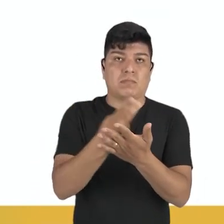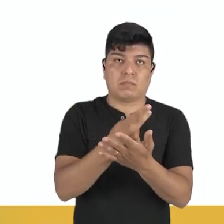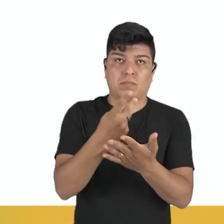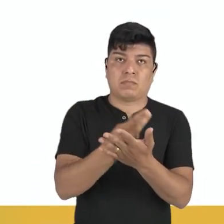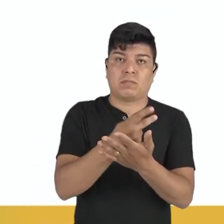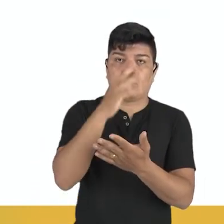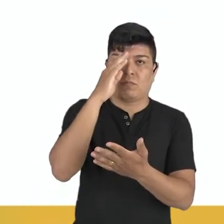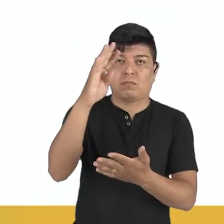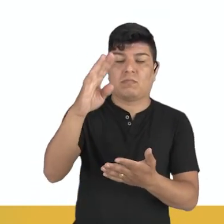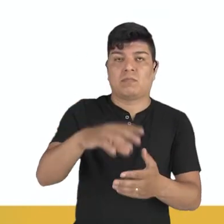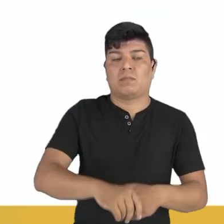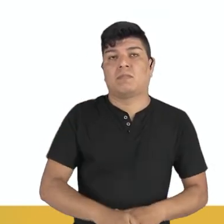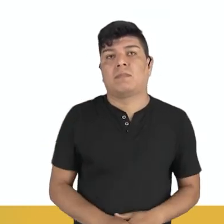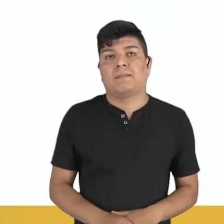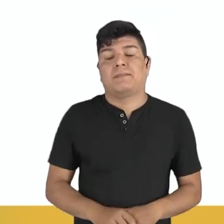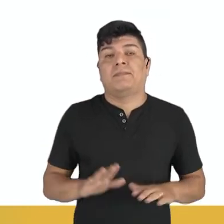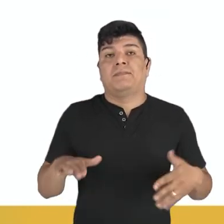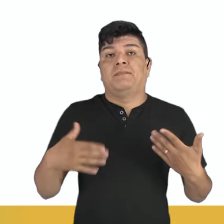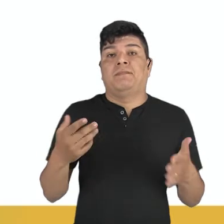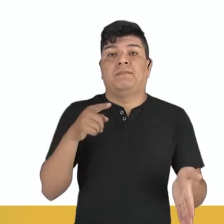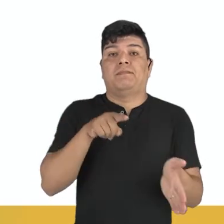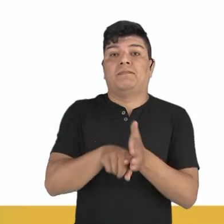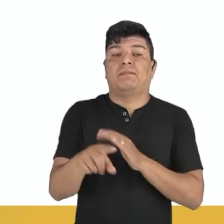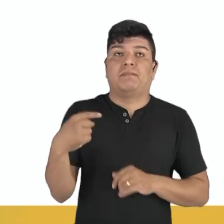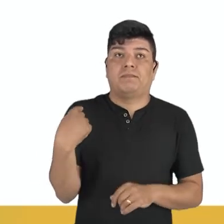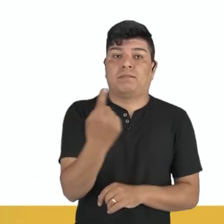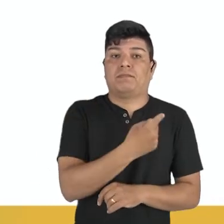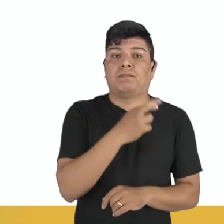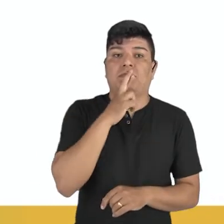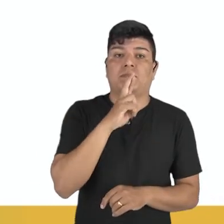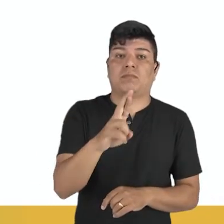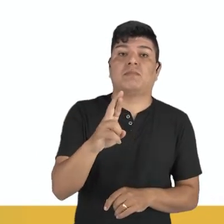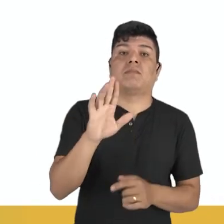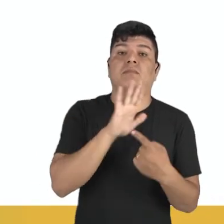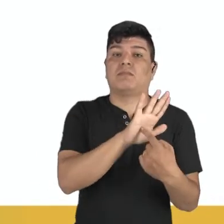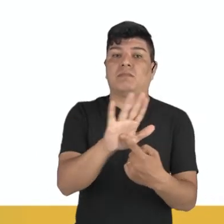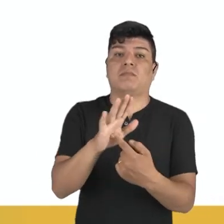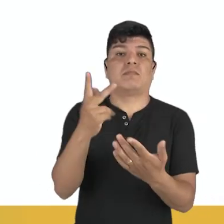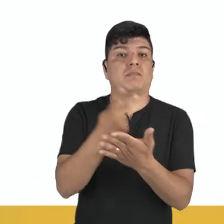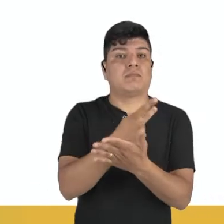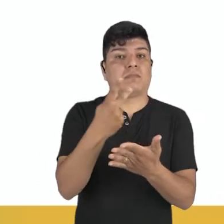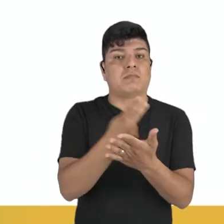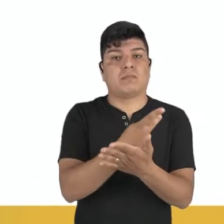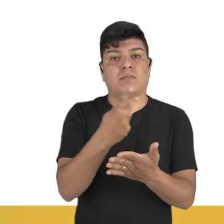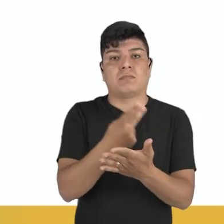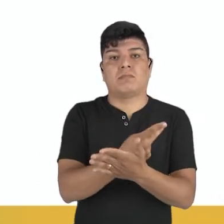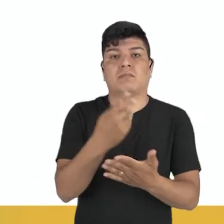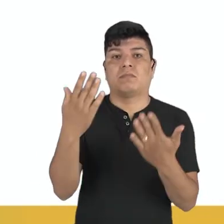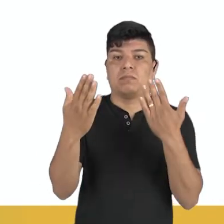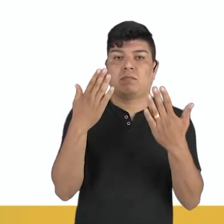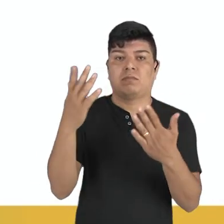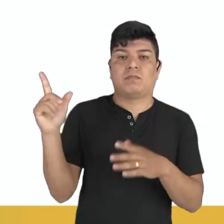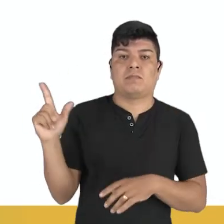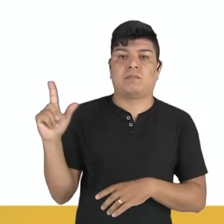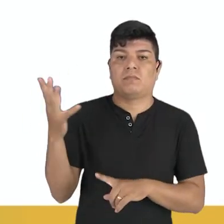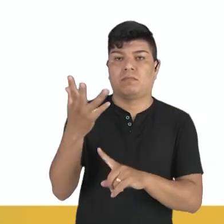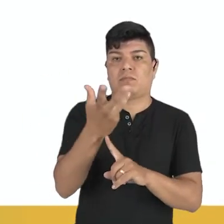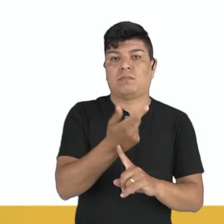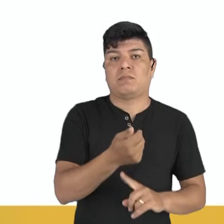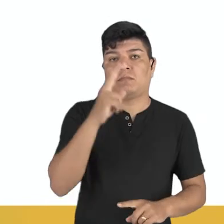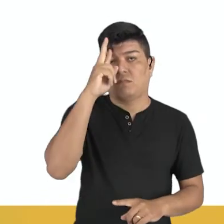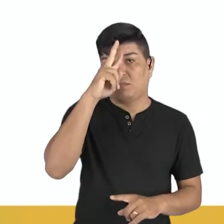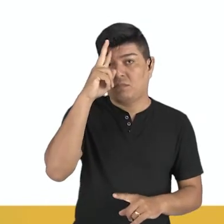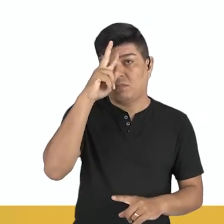figurado tão com a nossa Pergunta aí marque a alternativa que apresenta um equívoco com relação a arte literária